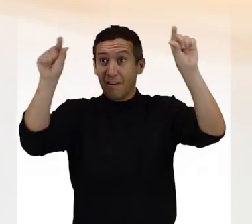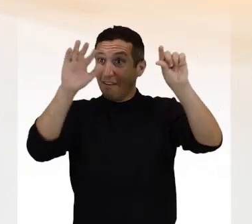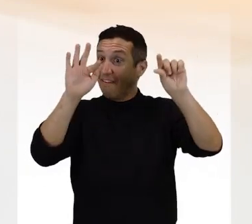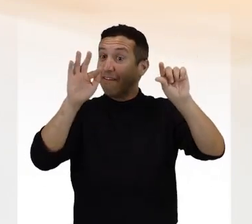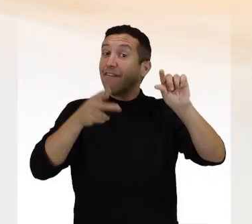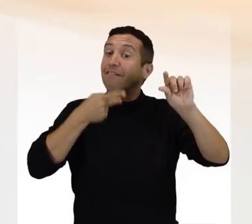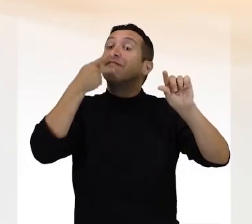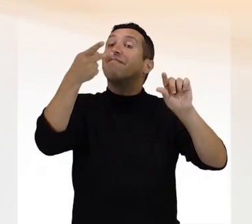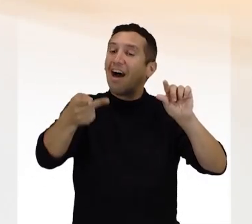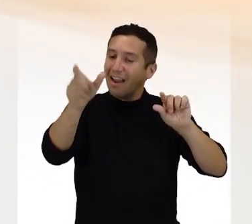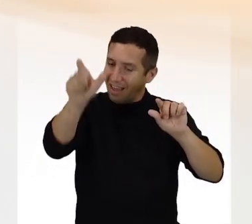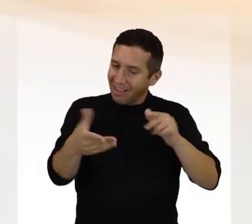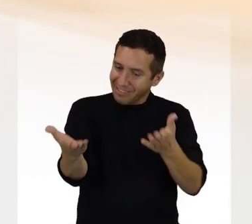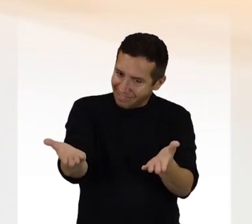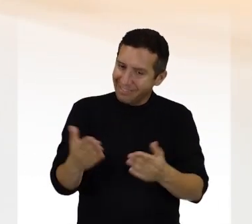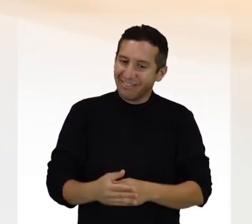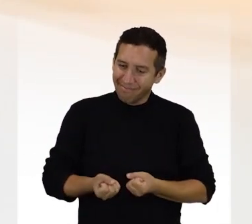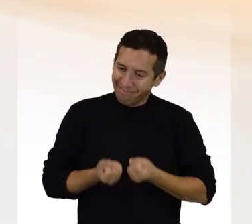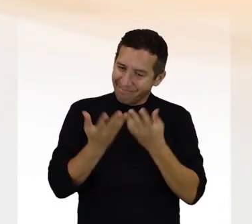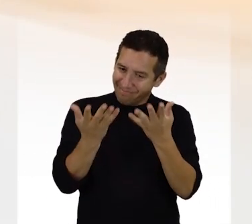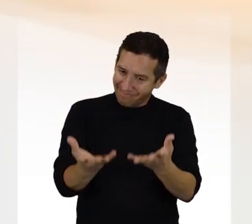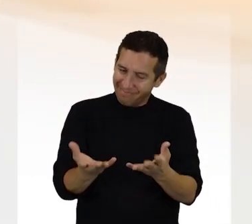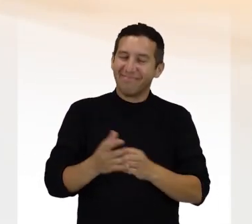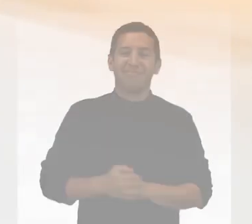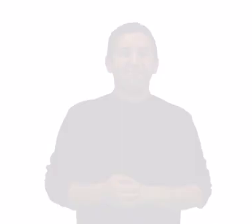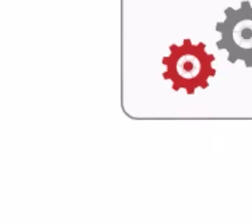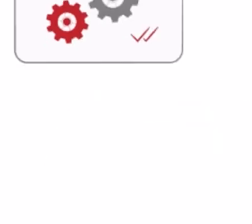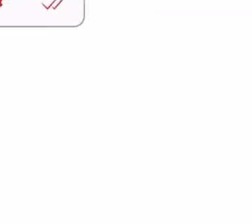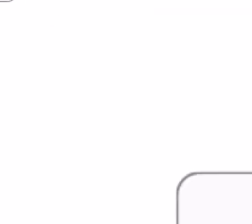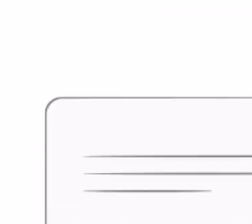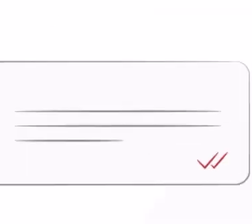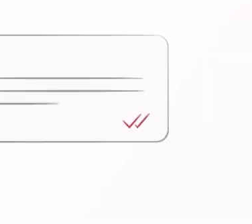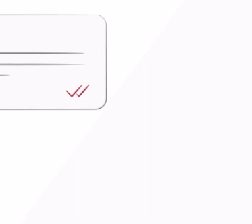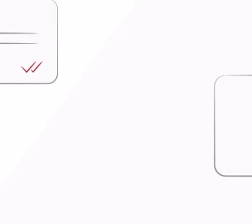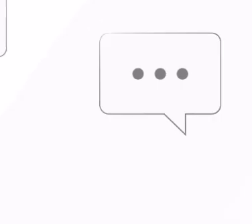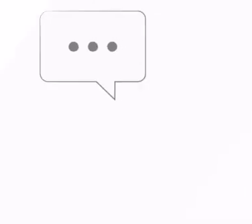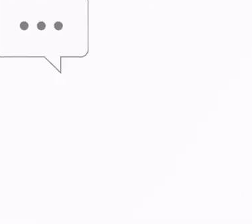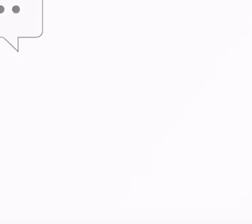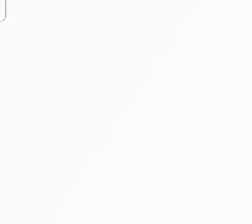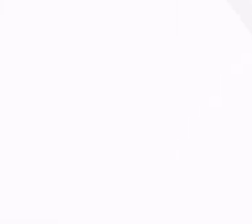iremos tirar dúvidas no nosso quadro Fala Trabalhador.